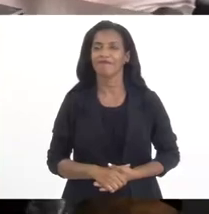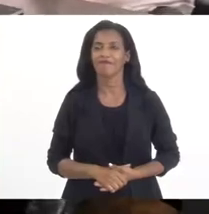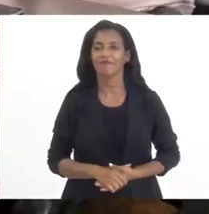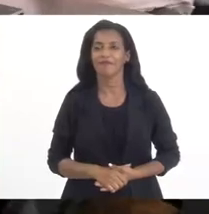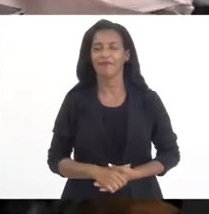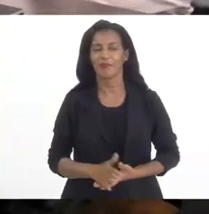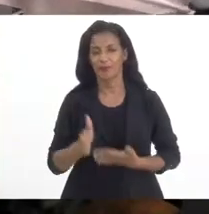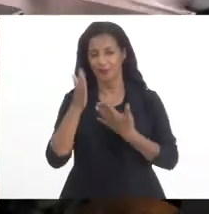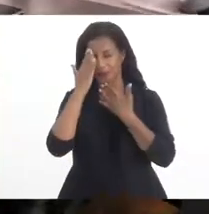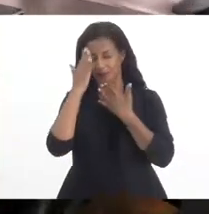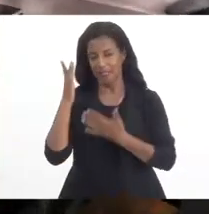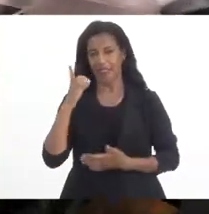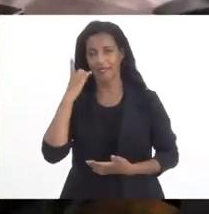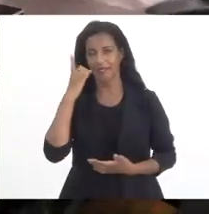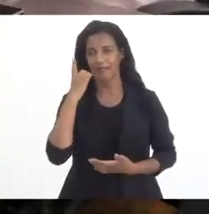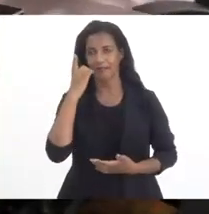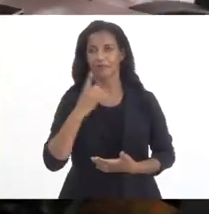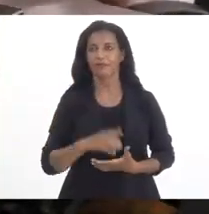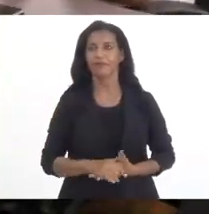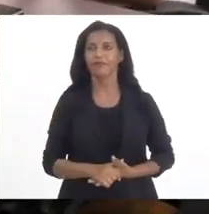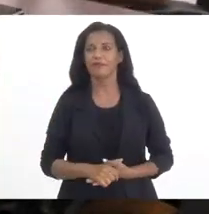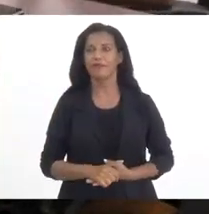Obrigado, deputado Noel de Carvalho.